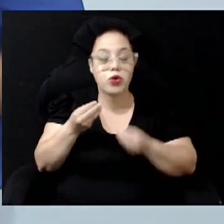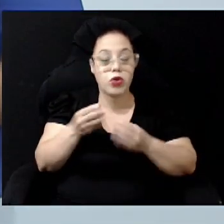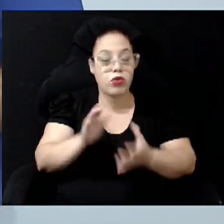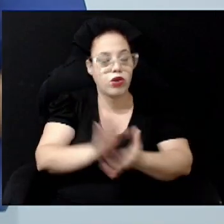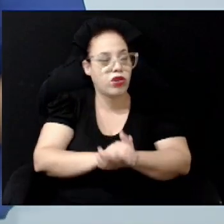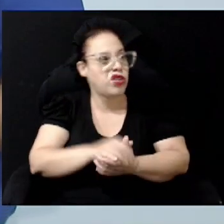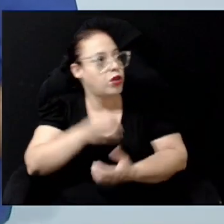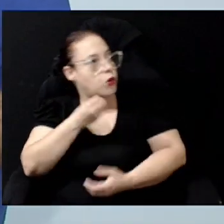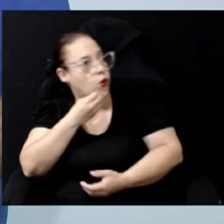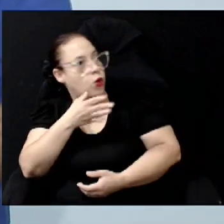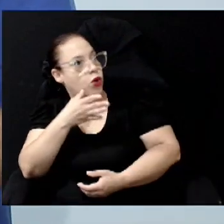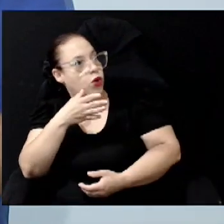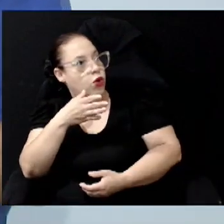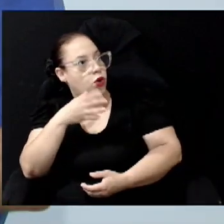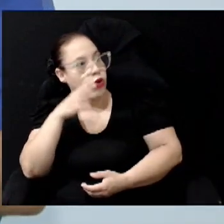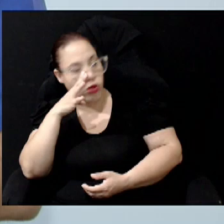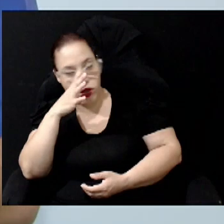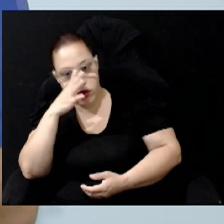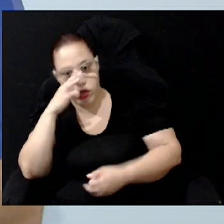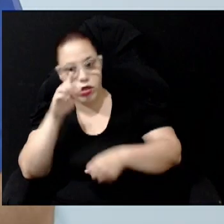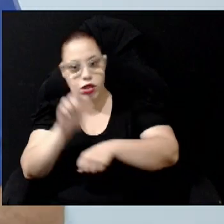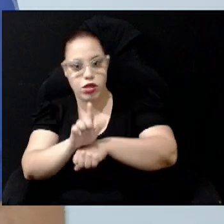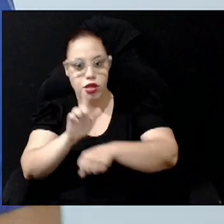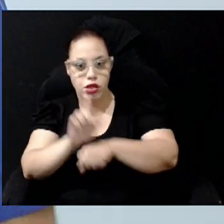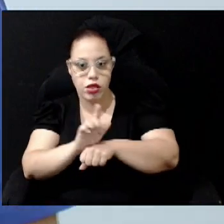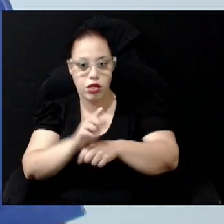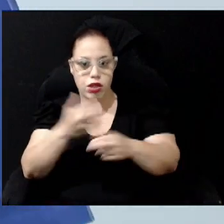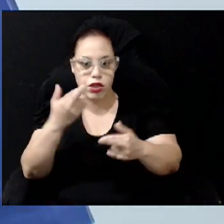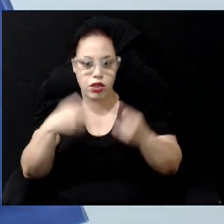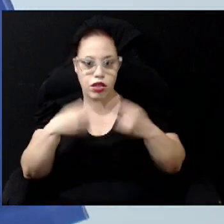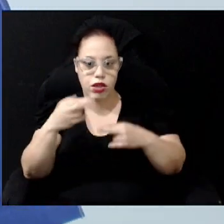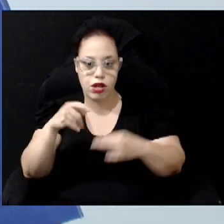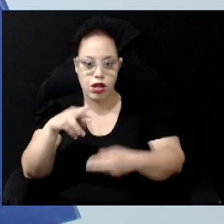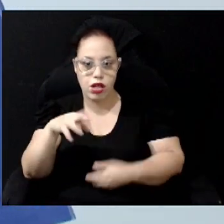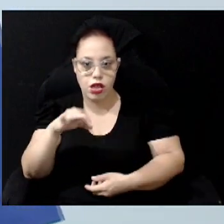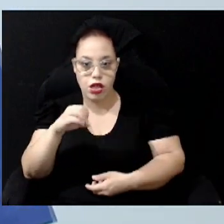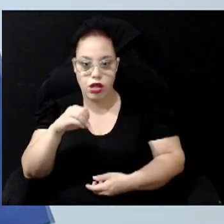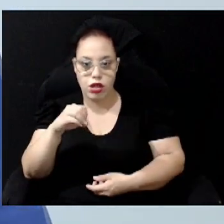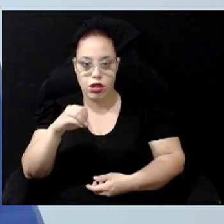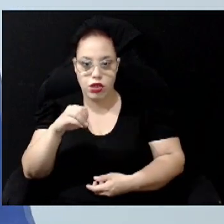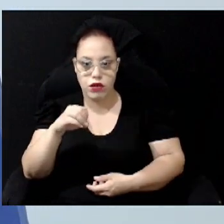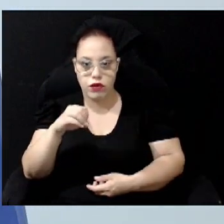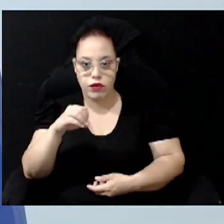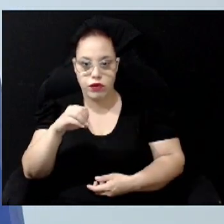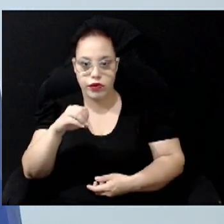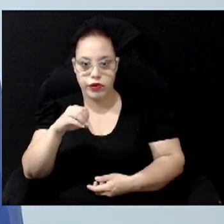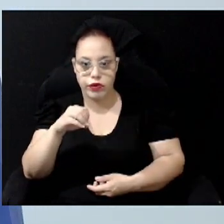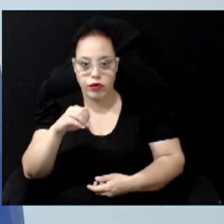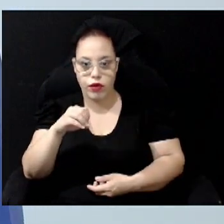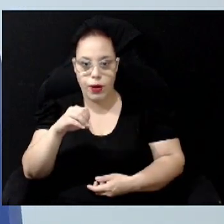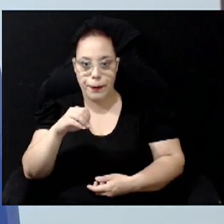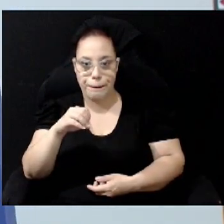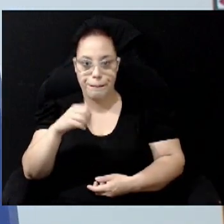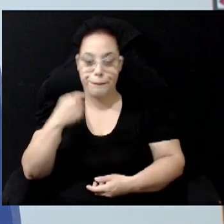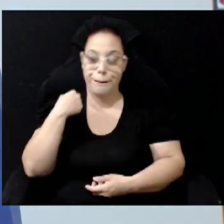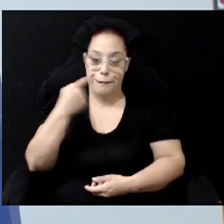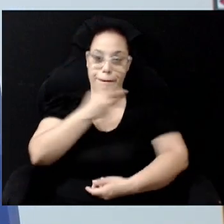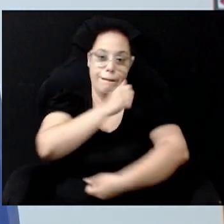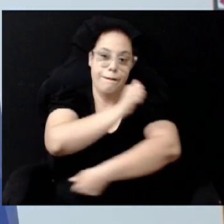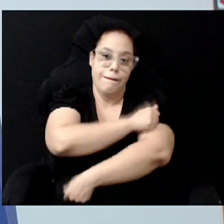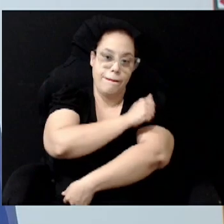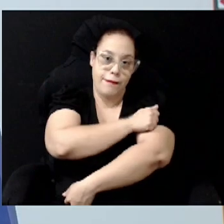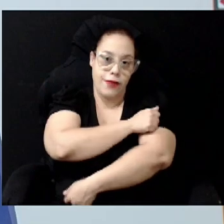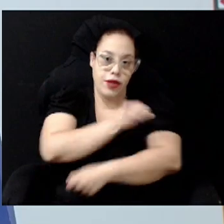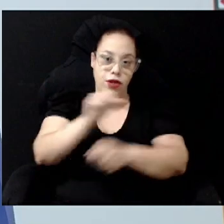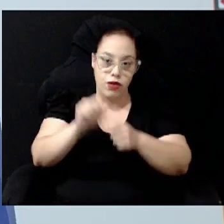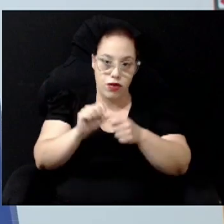informação em relação aos nossos estágios, né? Então, os nossos alunos, eles fazem estágio nas